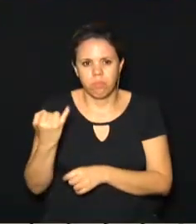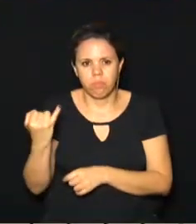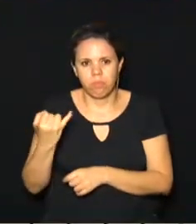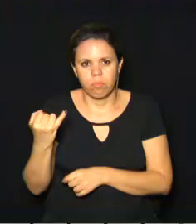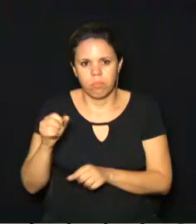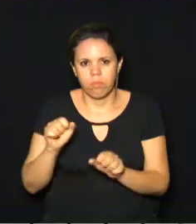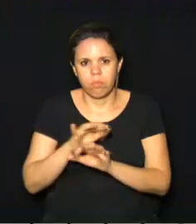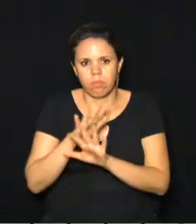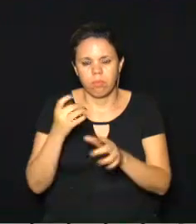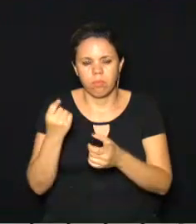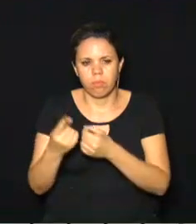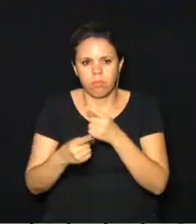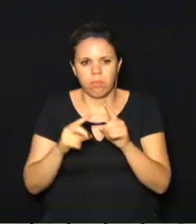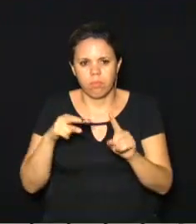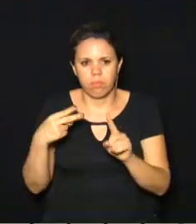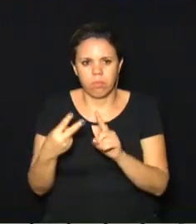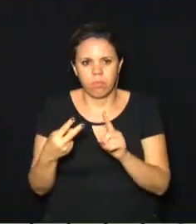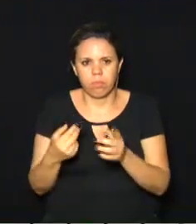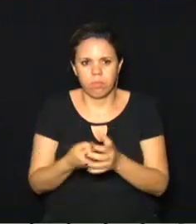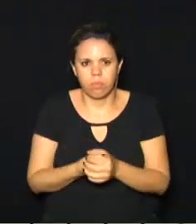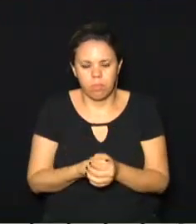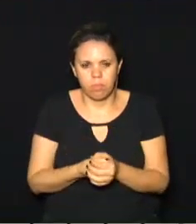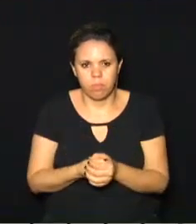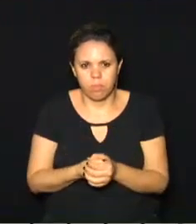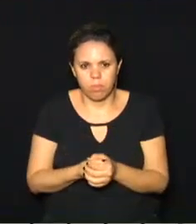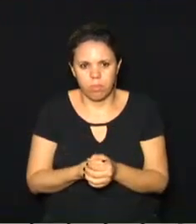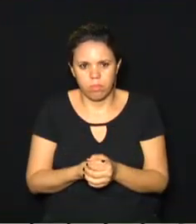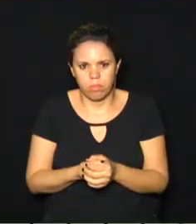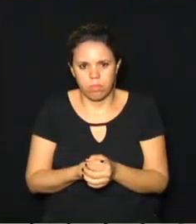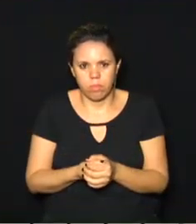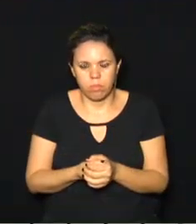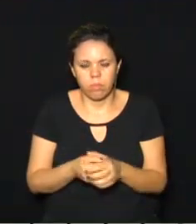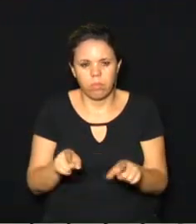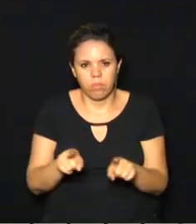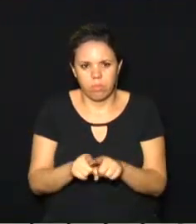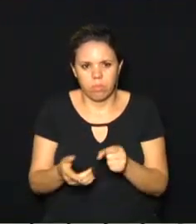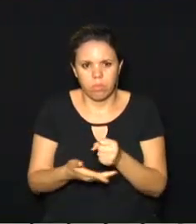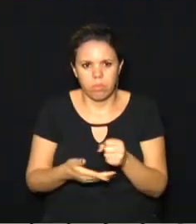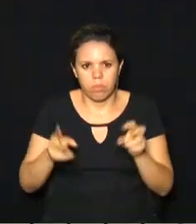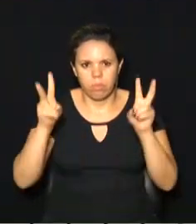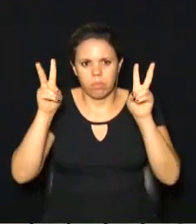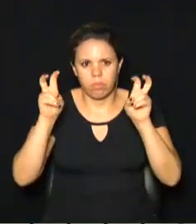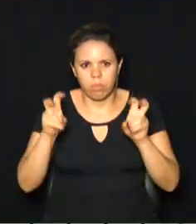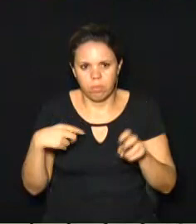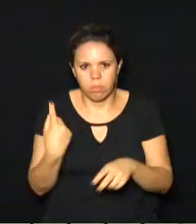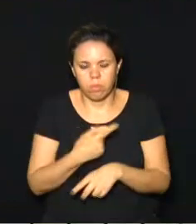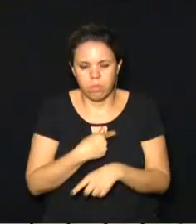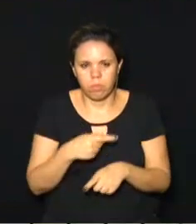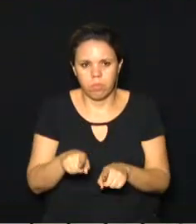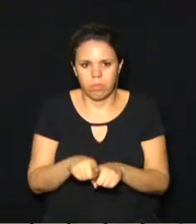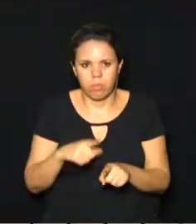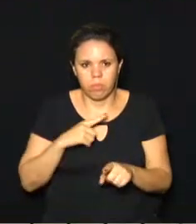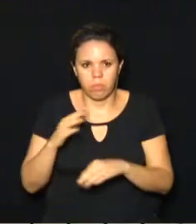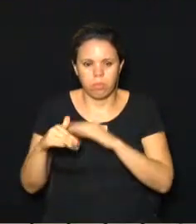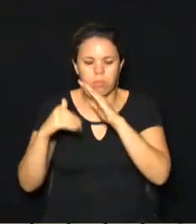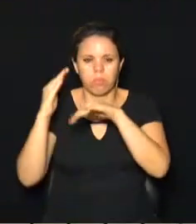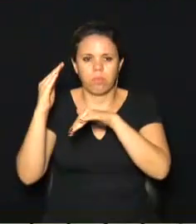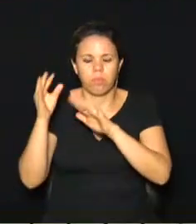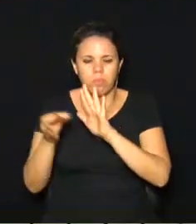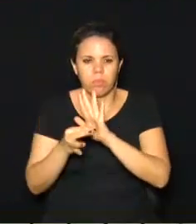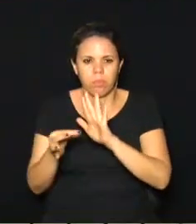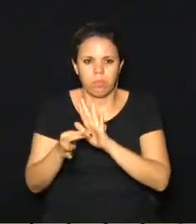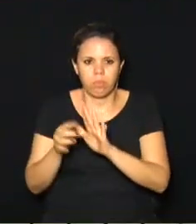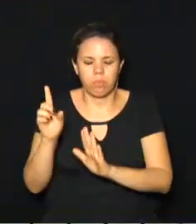para esclarecer alguns aspectos e nos embasar também de temas que nós devemos avançar do ponto de vista